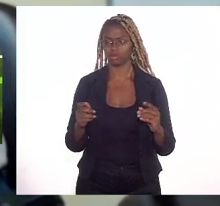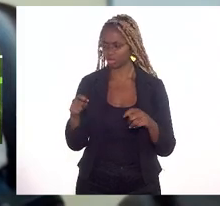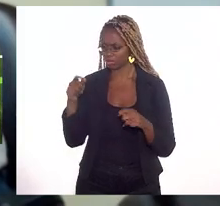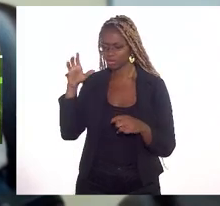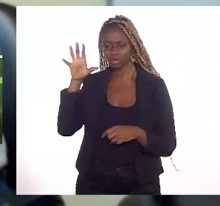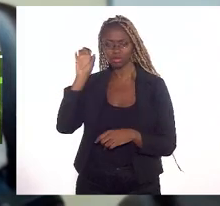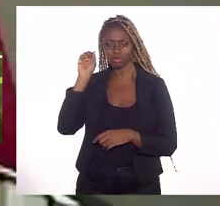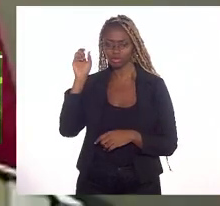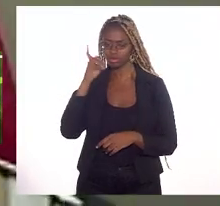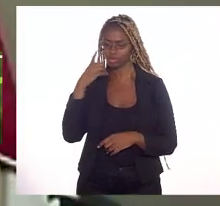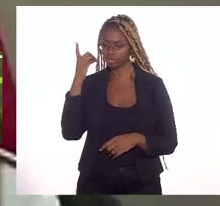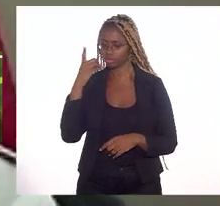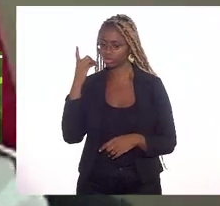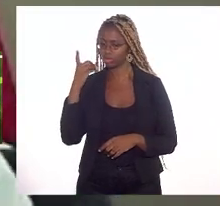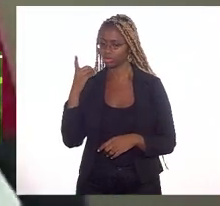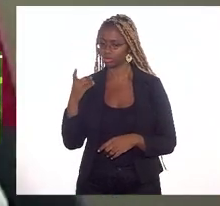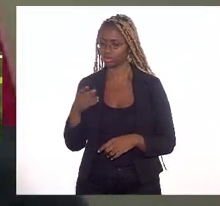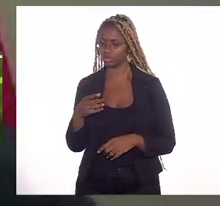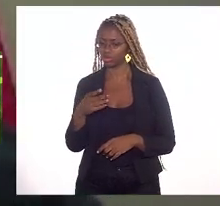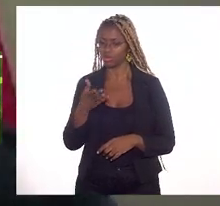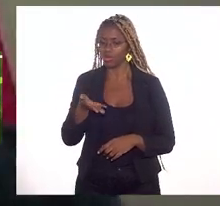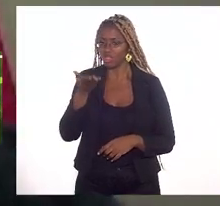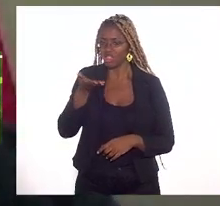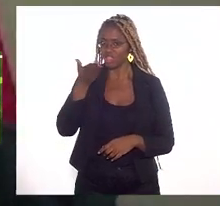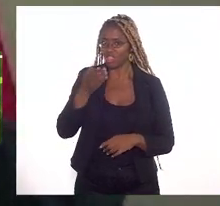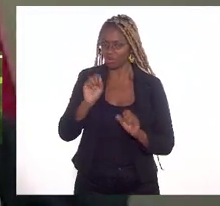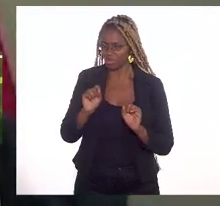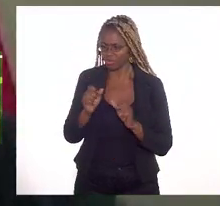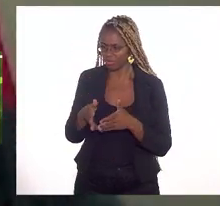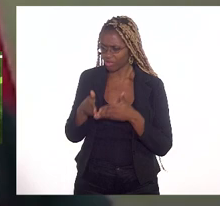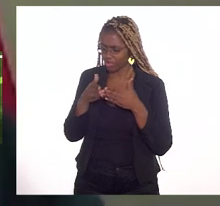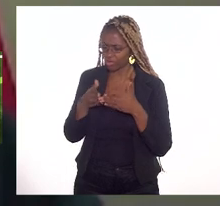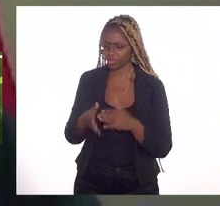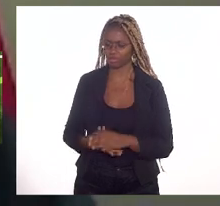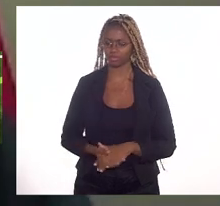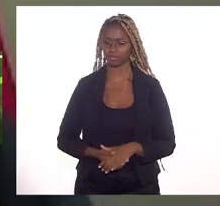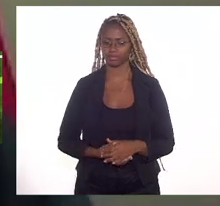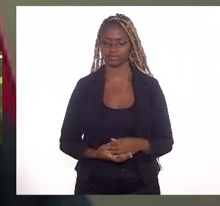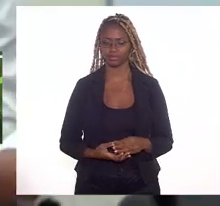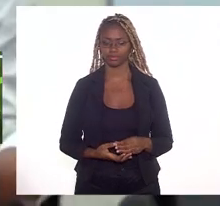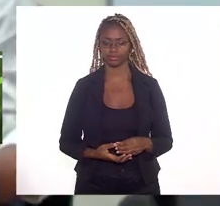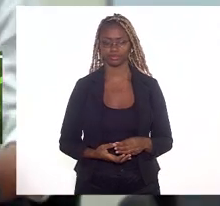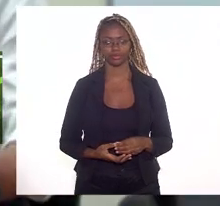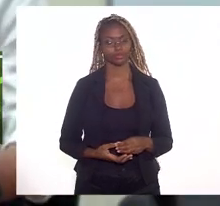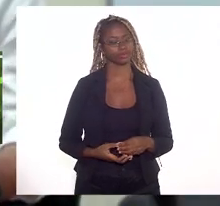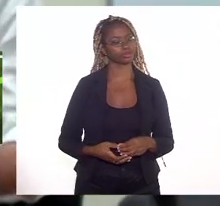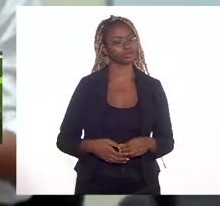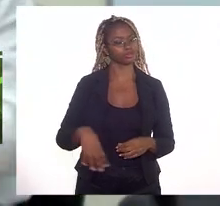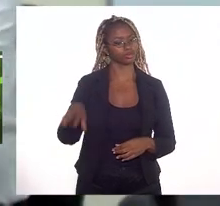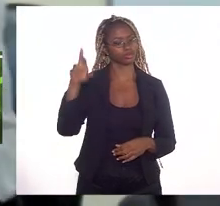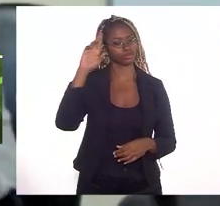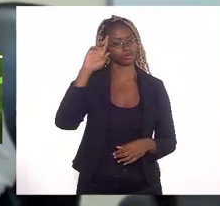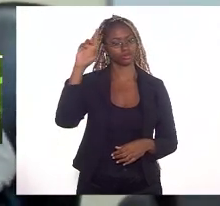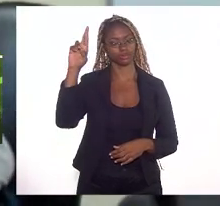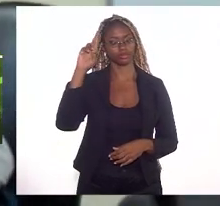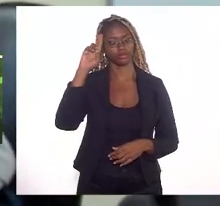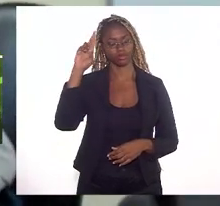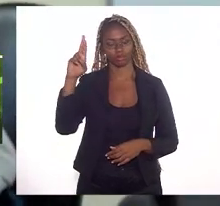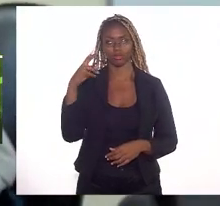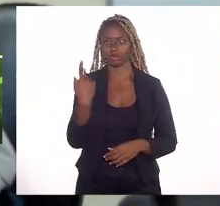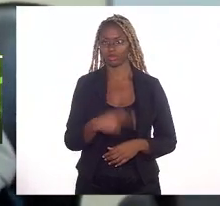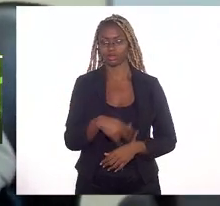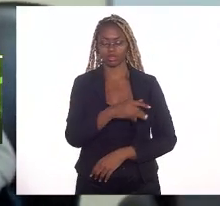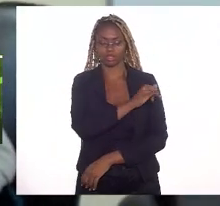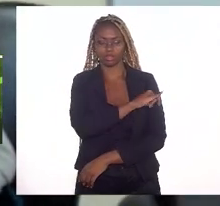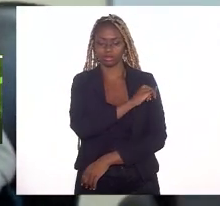deputado? Estou não, doutor Luiz Fernando. Pode falar um pouquinho mais alto? A superintendência de saúde no Rio de